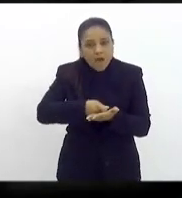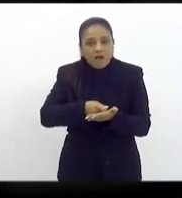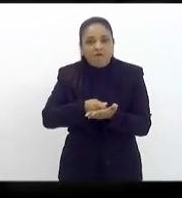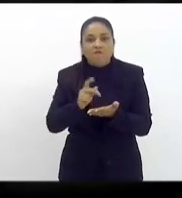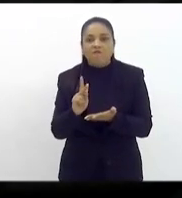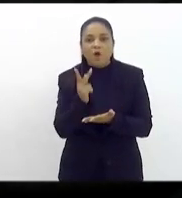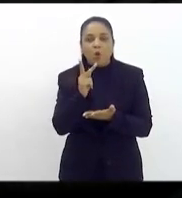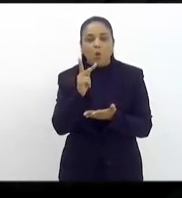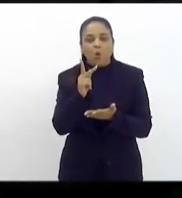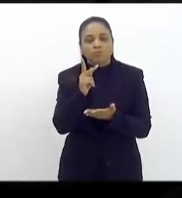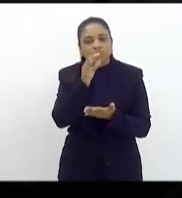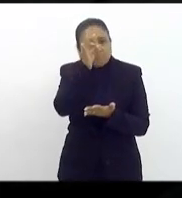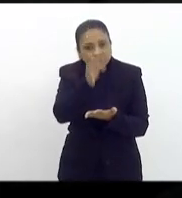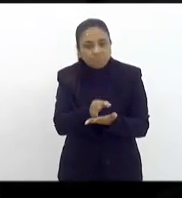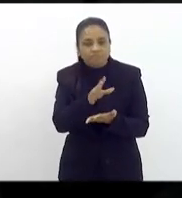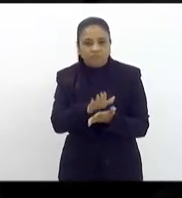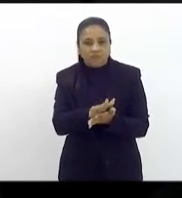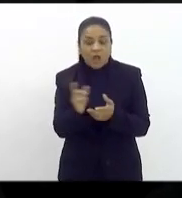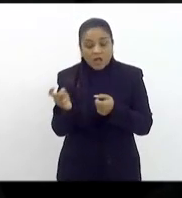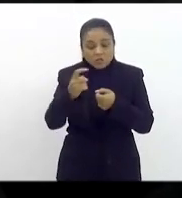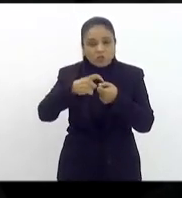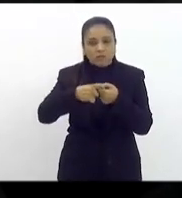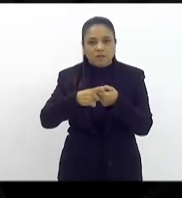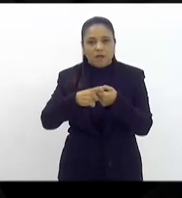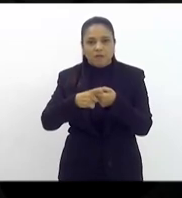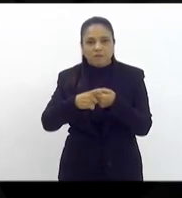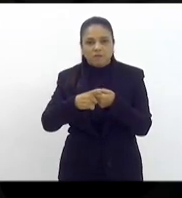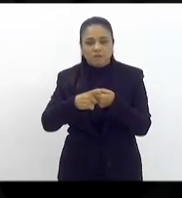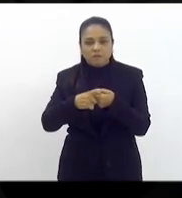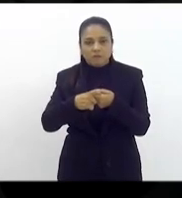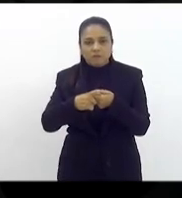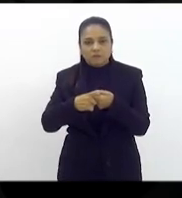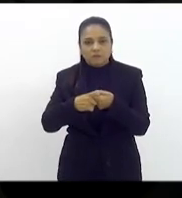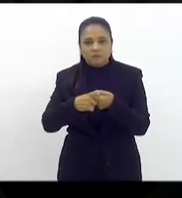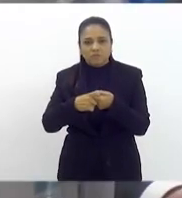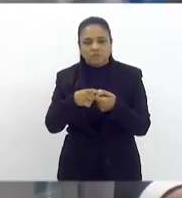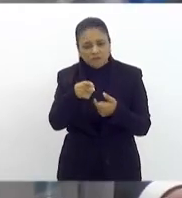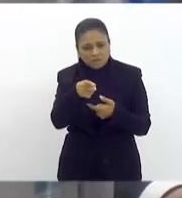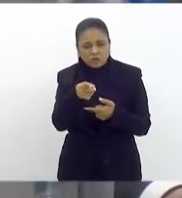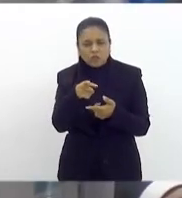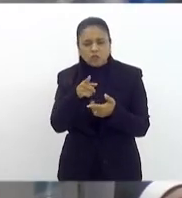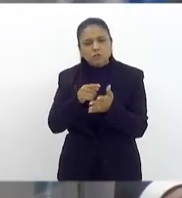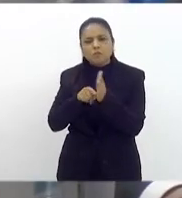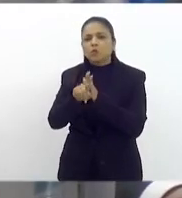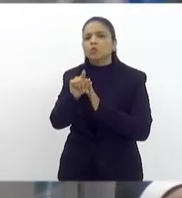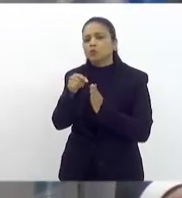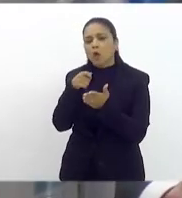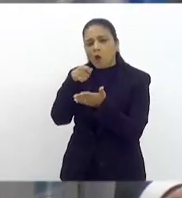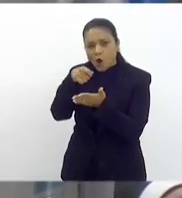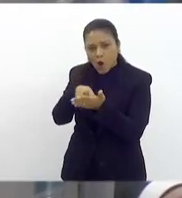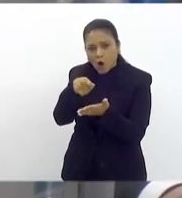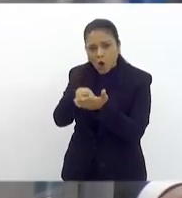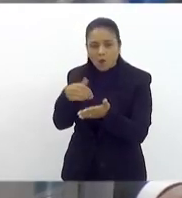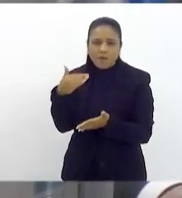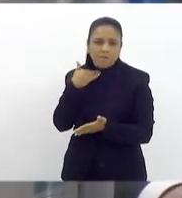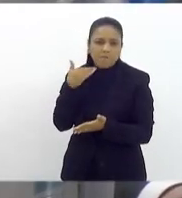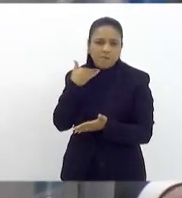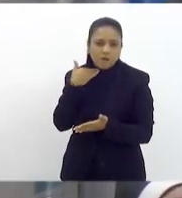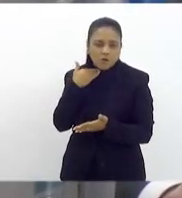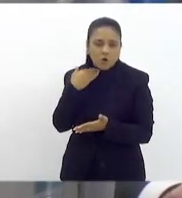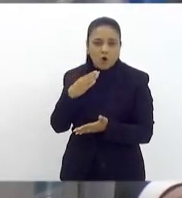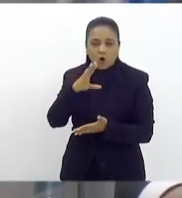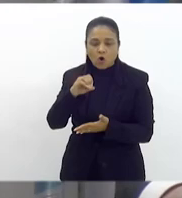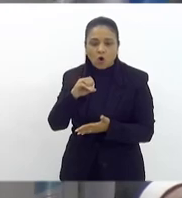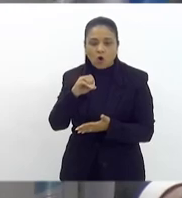para ser associado. Né, deixa eu fazer uma outra pergunta. Vocês cobram banco, Bancop, por exemplo, cooperativa bancária